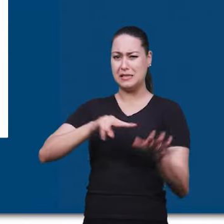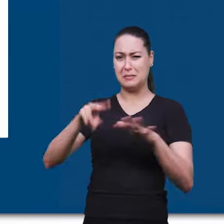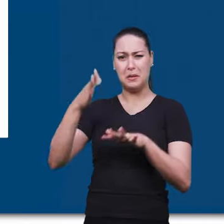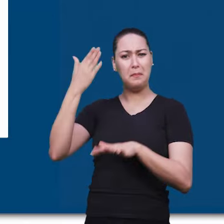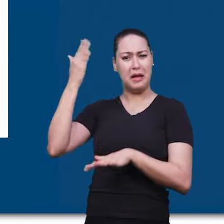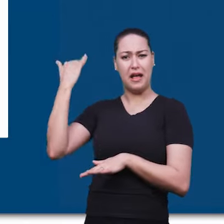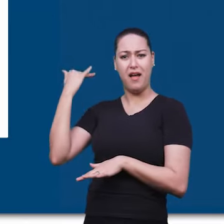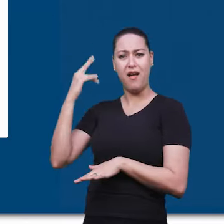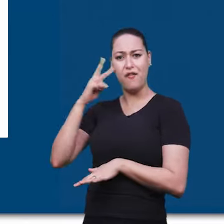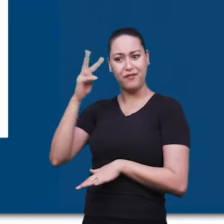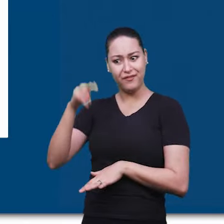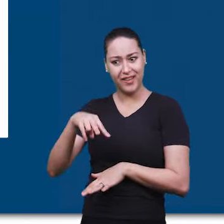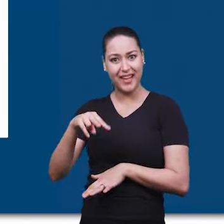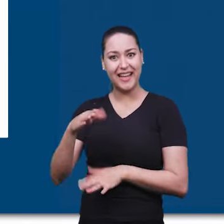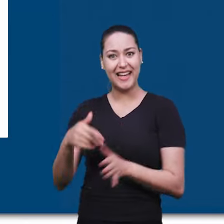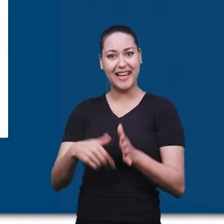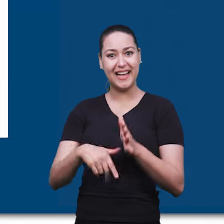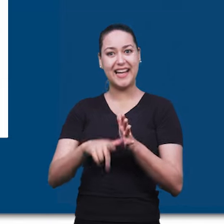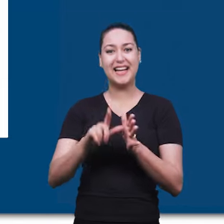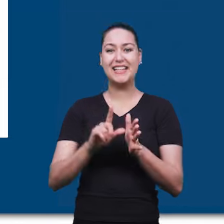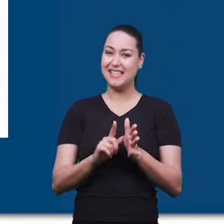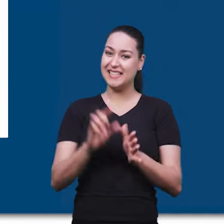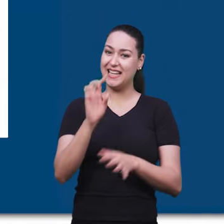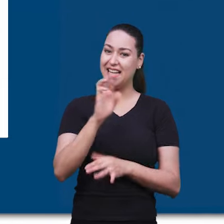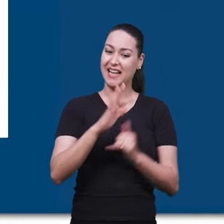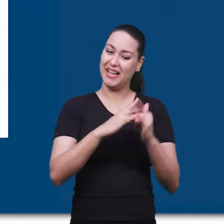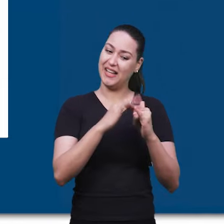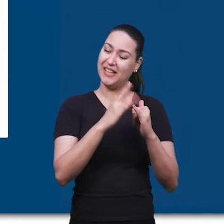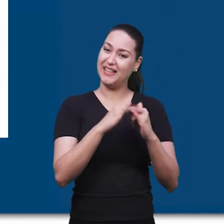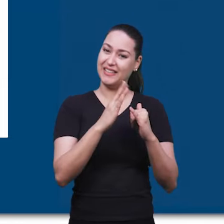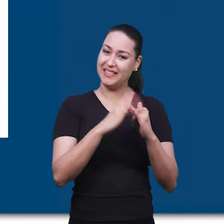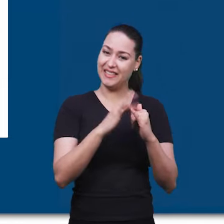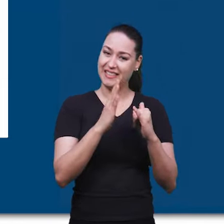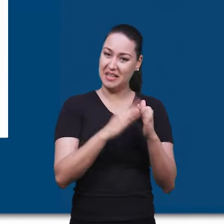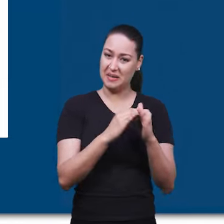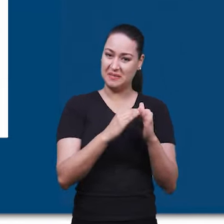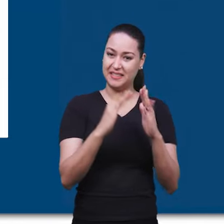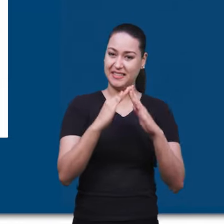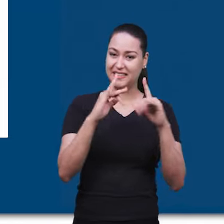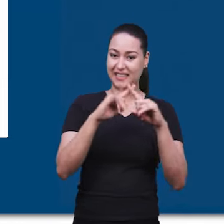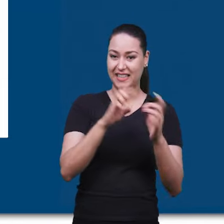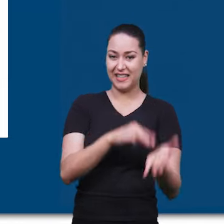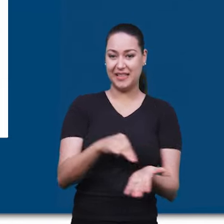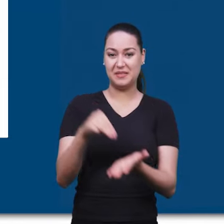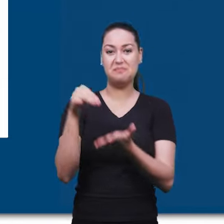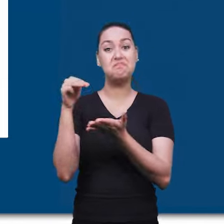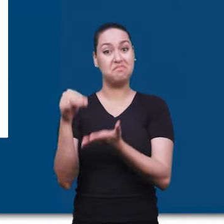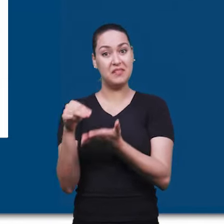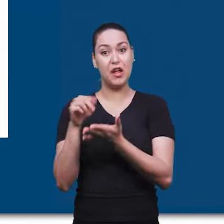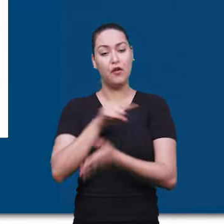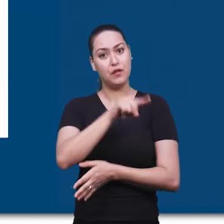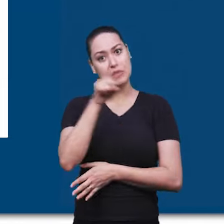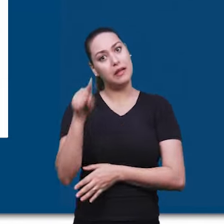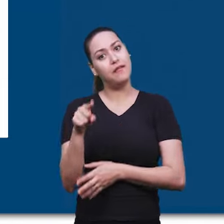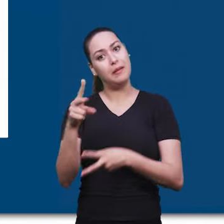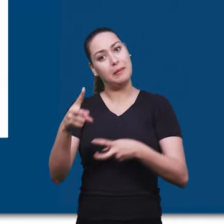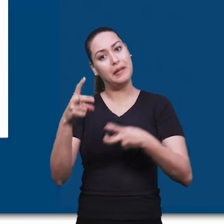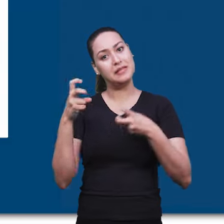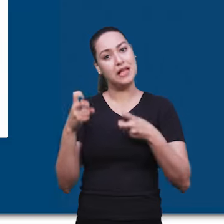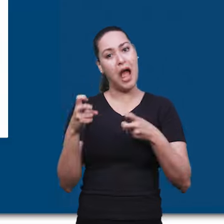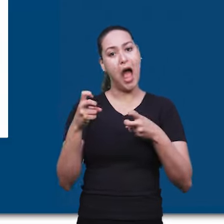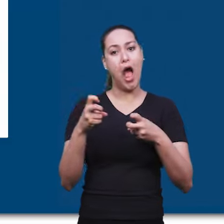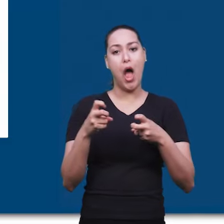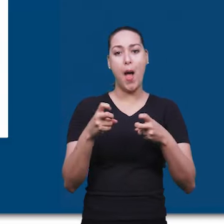te convidamos a acessar o canal oficial da Igreja Cristã Maranata no YouTube, a playlist do